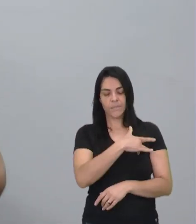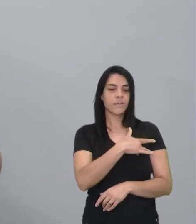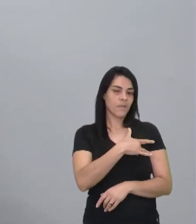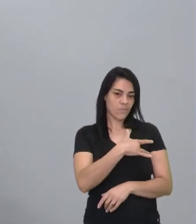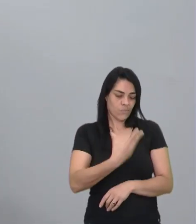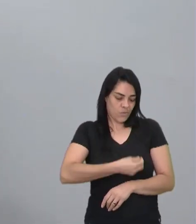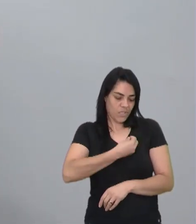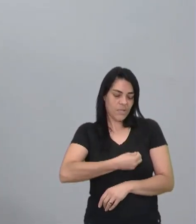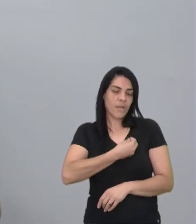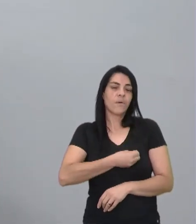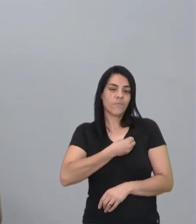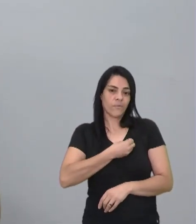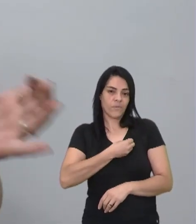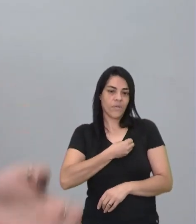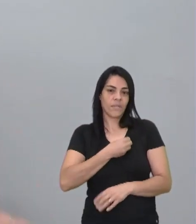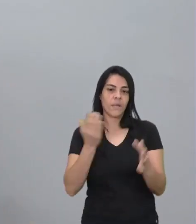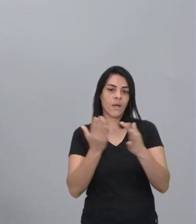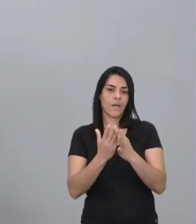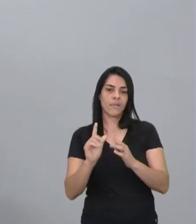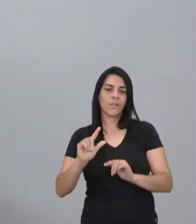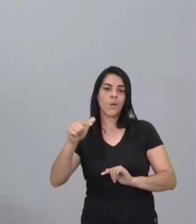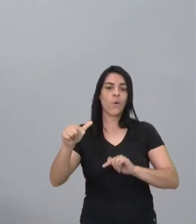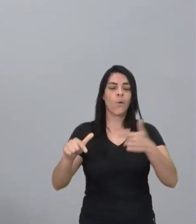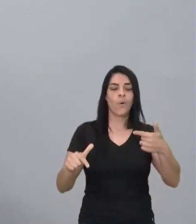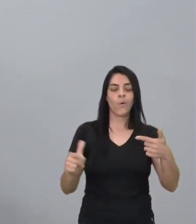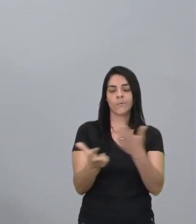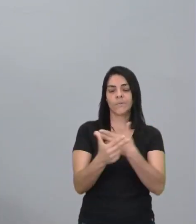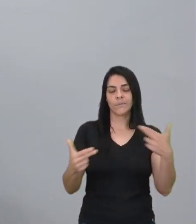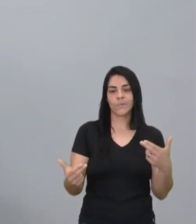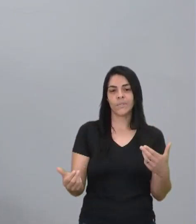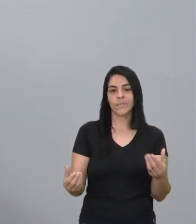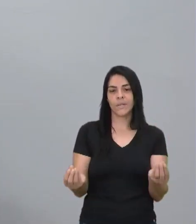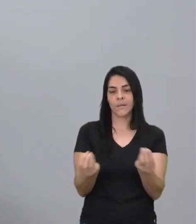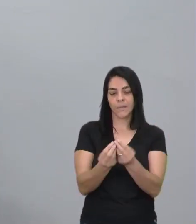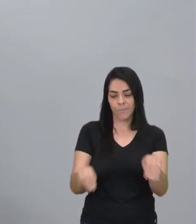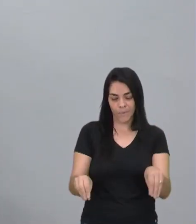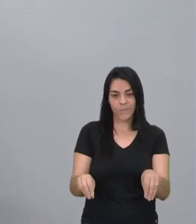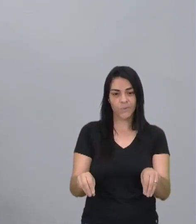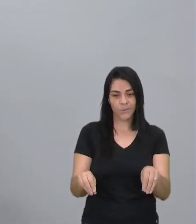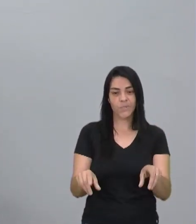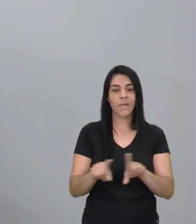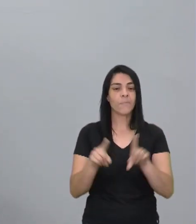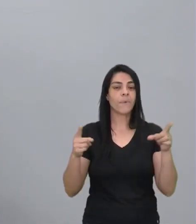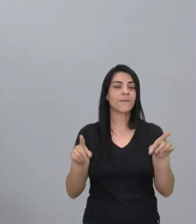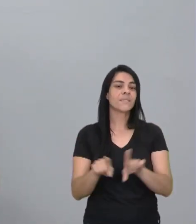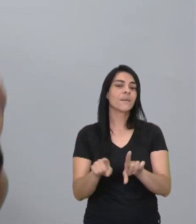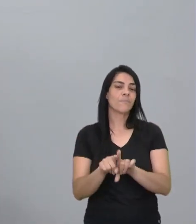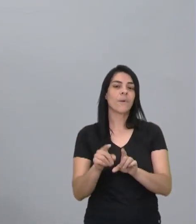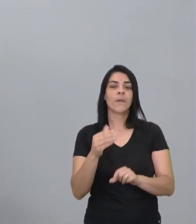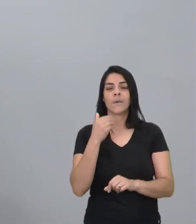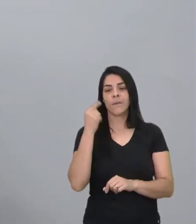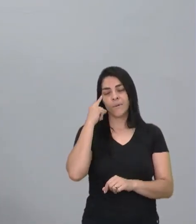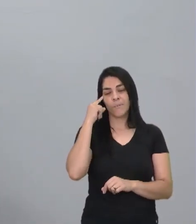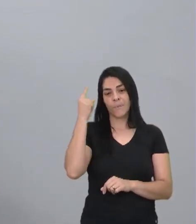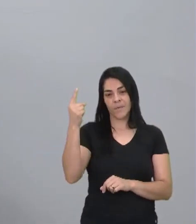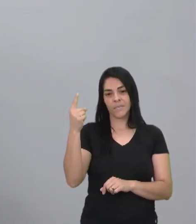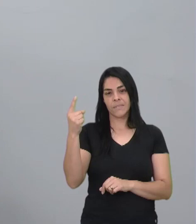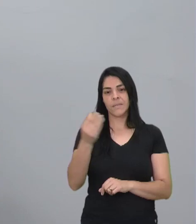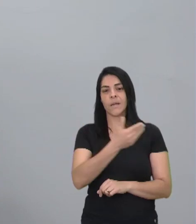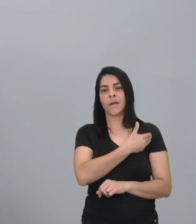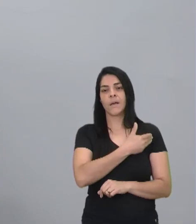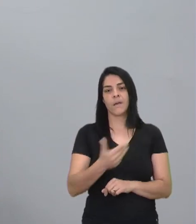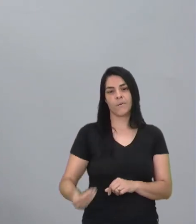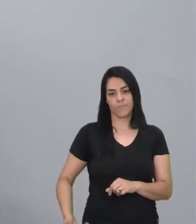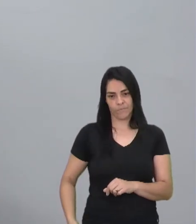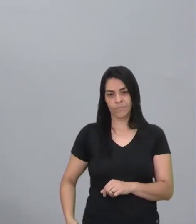social, entre outras coisas que afetam, vamos dizer, apenas o social, mas também pensar nessa política pública sendo uma via de mão